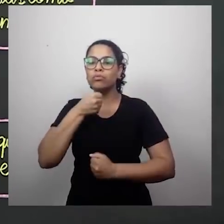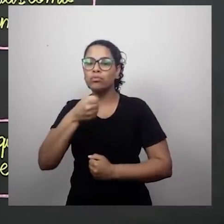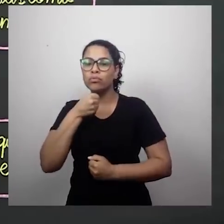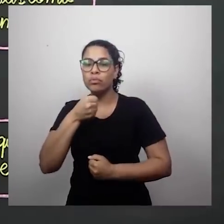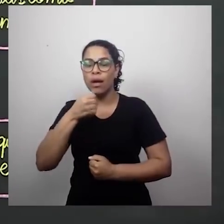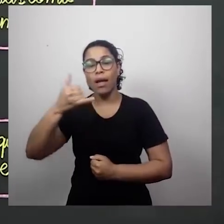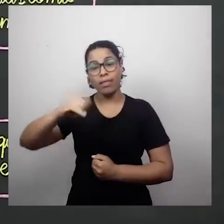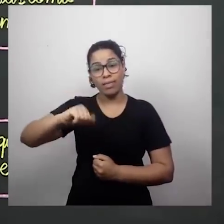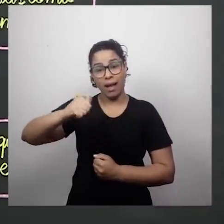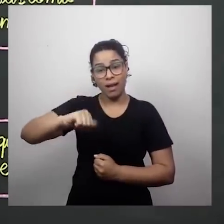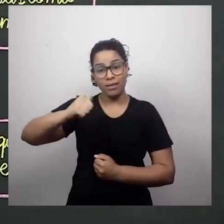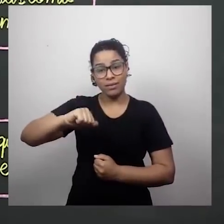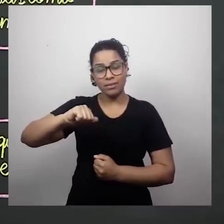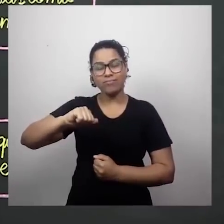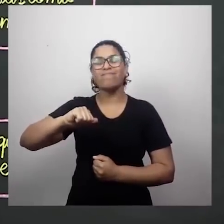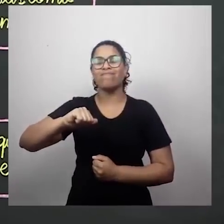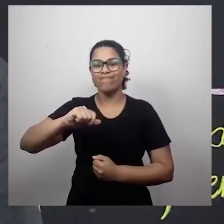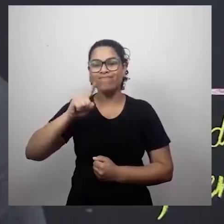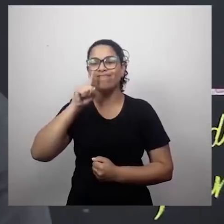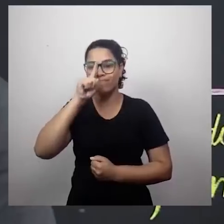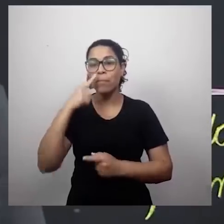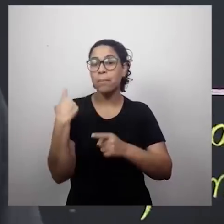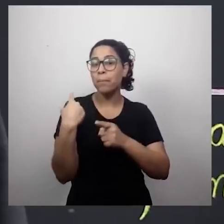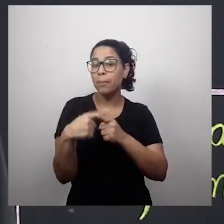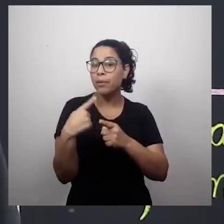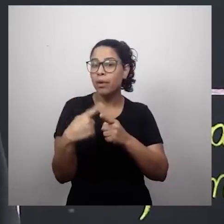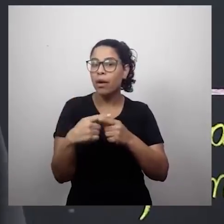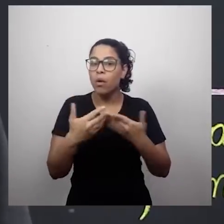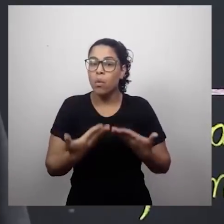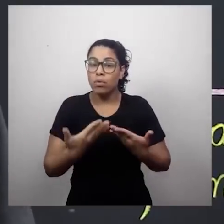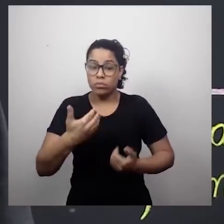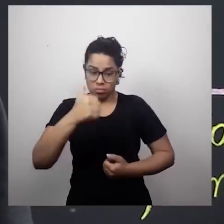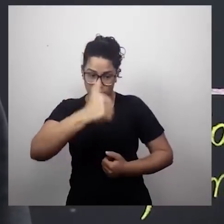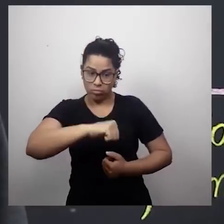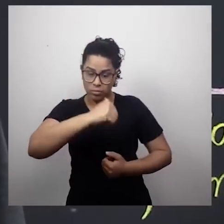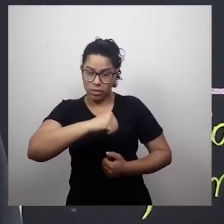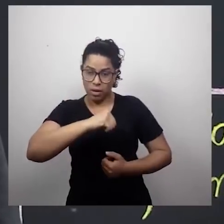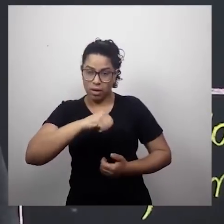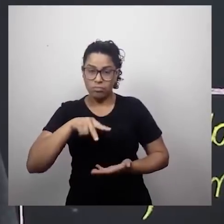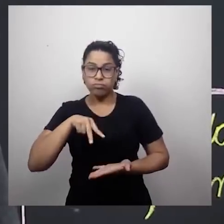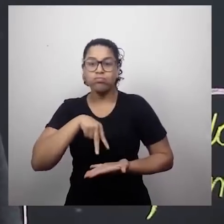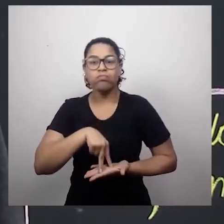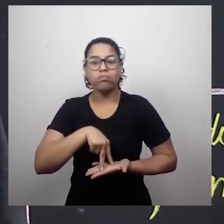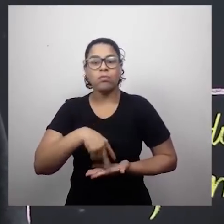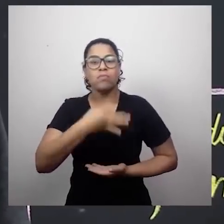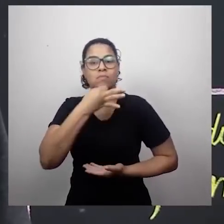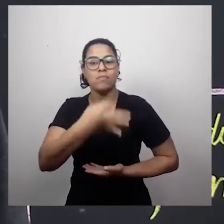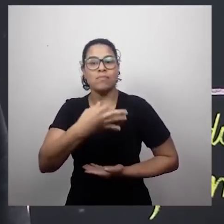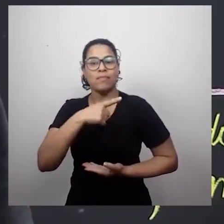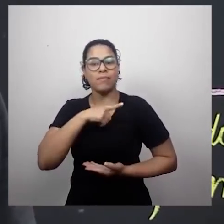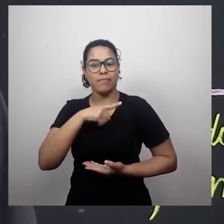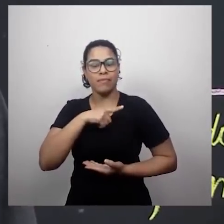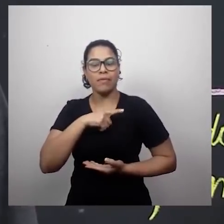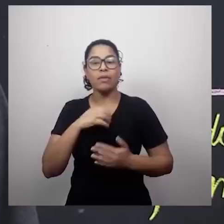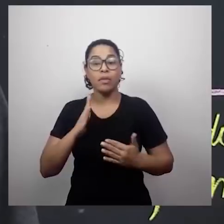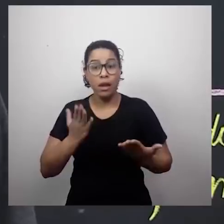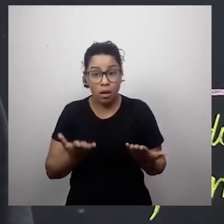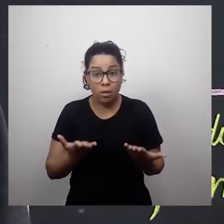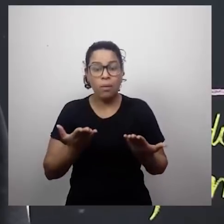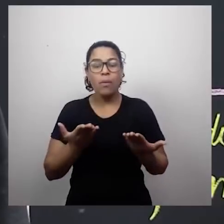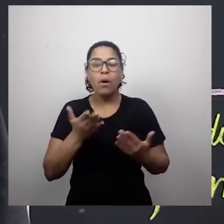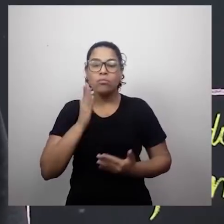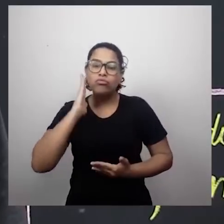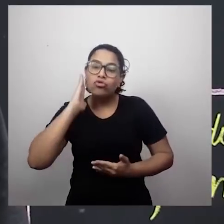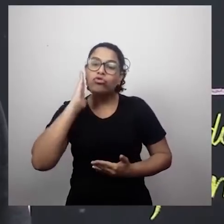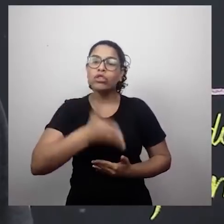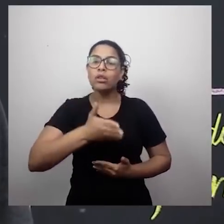análise é um grande risco, porque quando você analisa, você também se coloca. Então a análise ela tem que ser direta, ela não